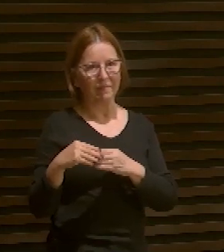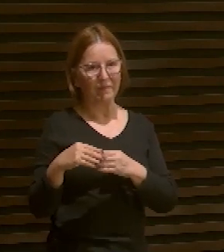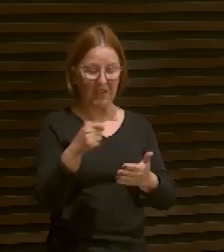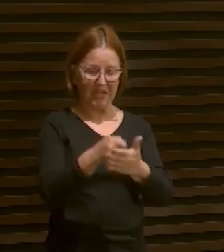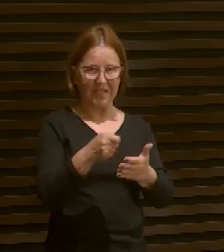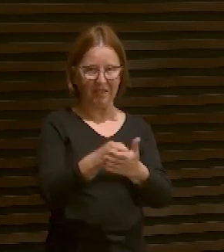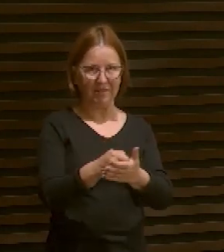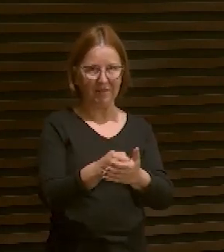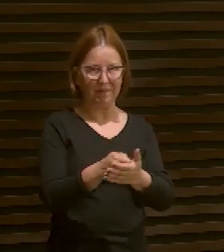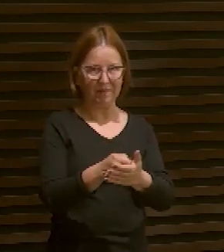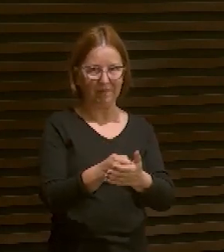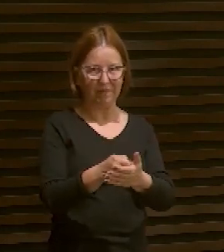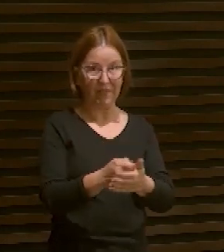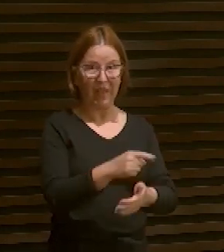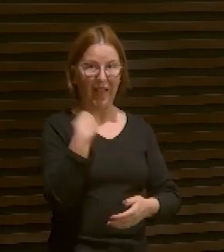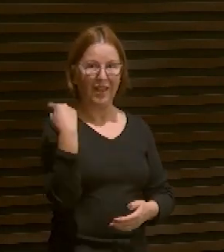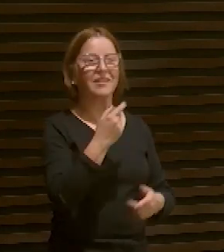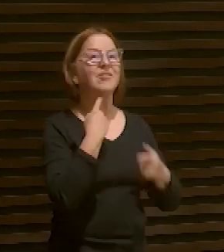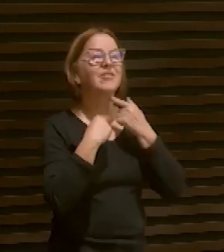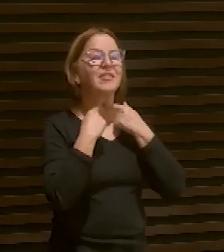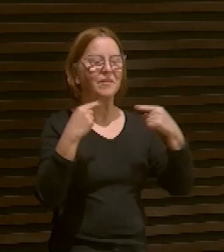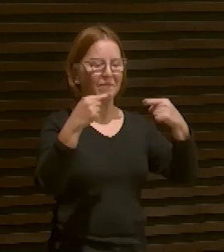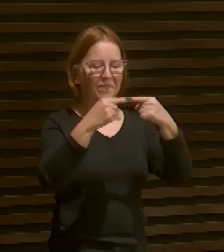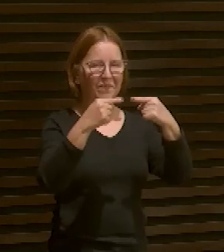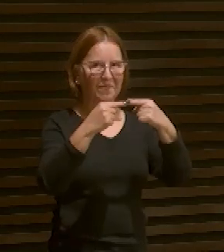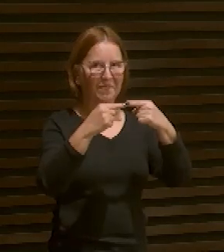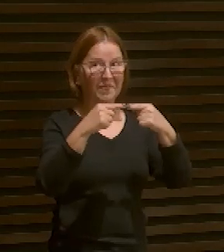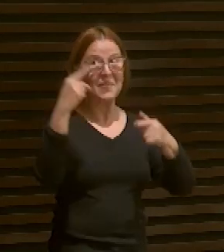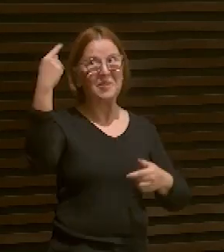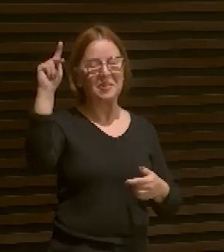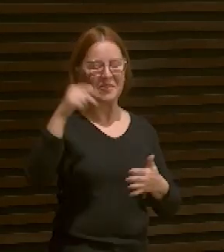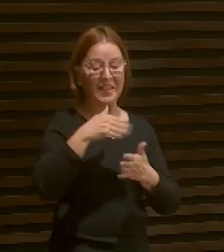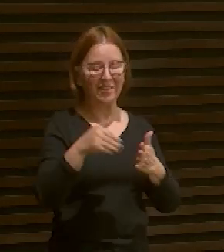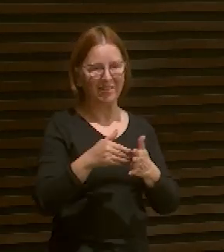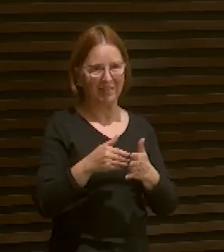exigem que a nossa vontade coincida com a dele em tudo.